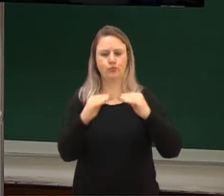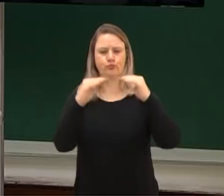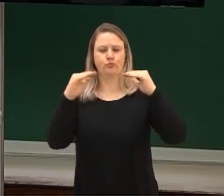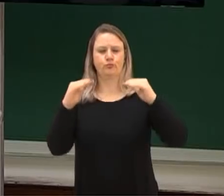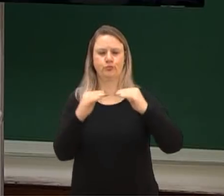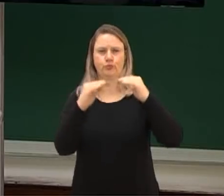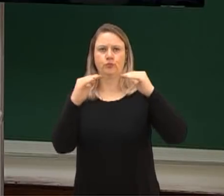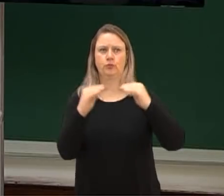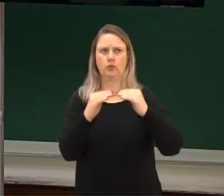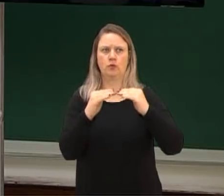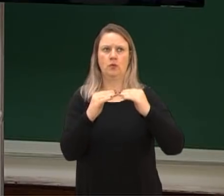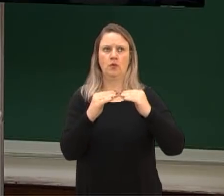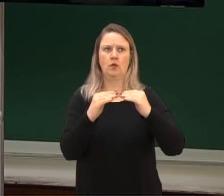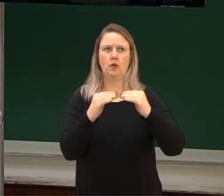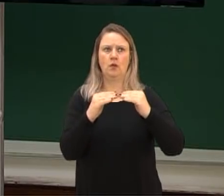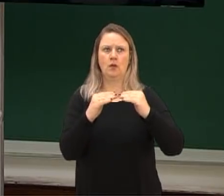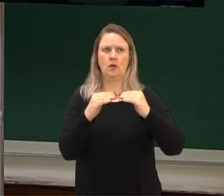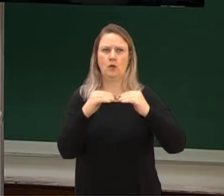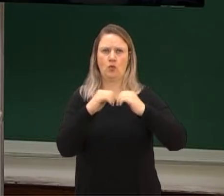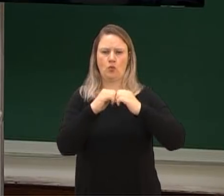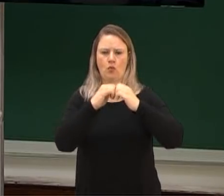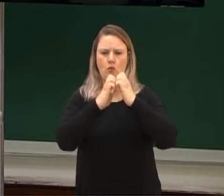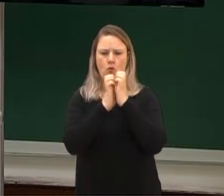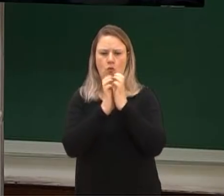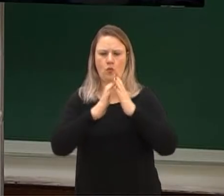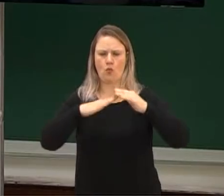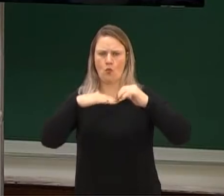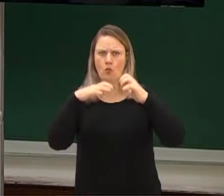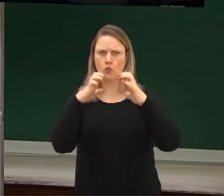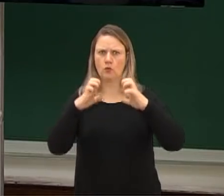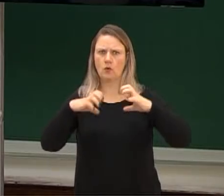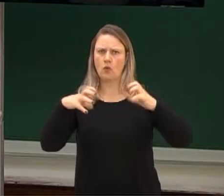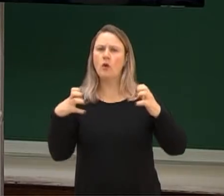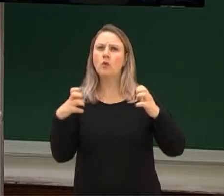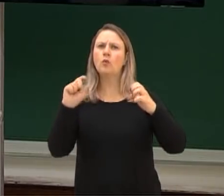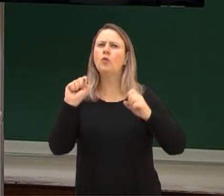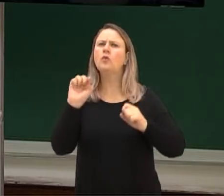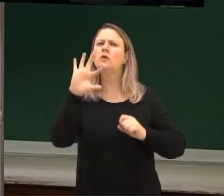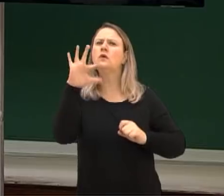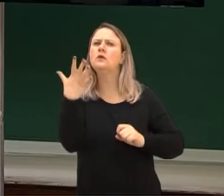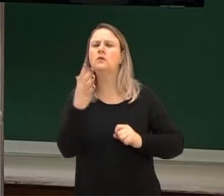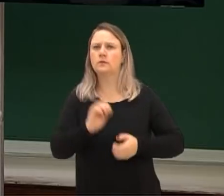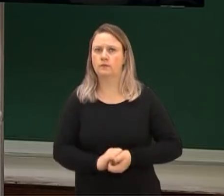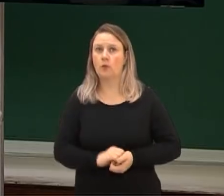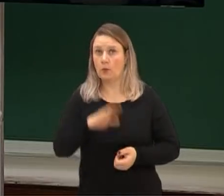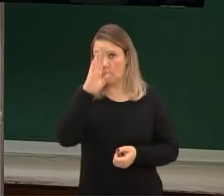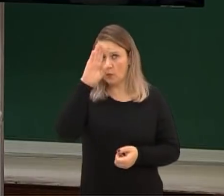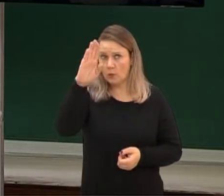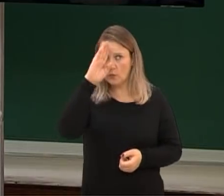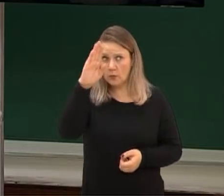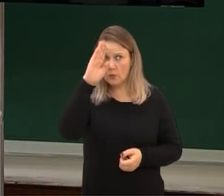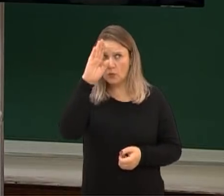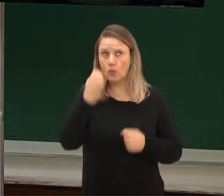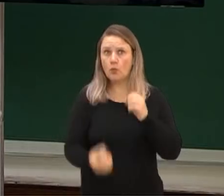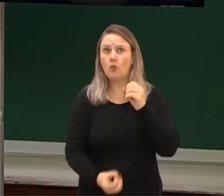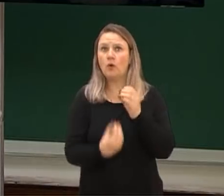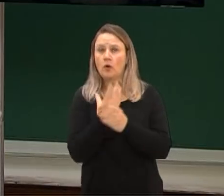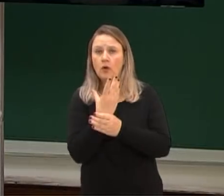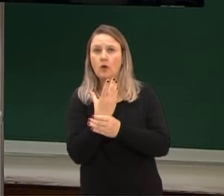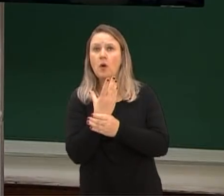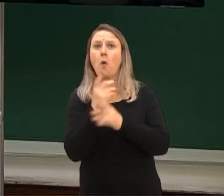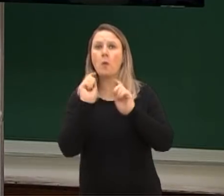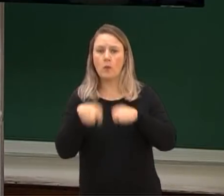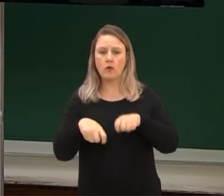isso faz com que o relevo, então, se dobre. E esse dobramento, ele causa principalmente a formação de